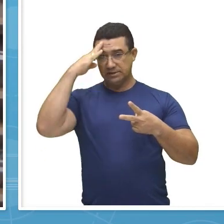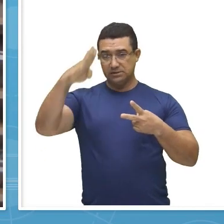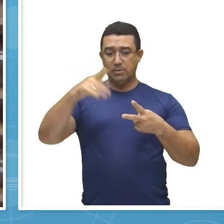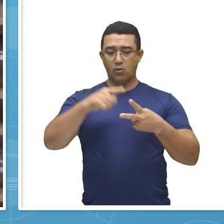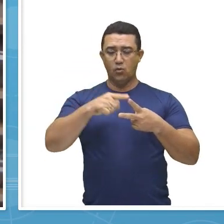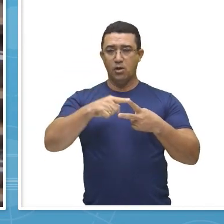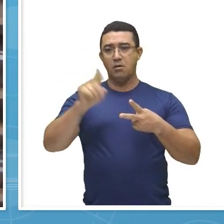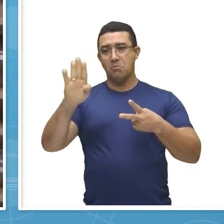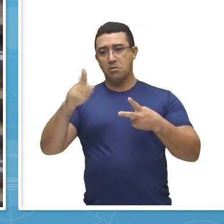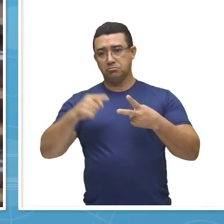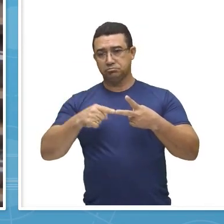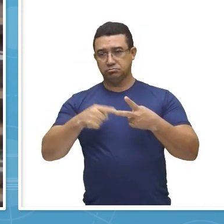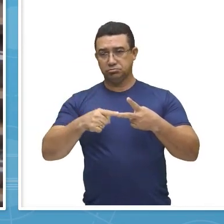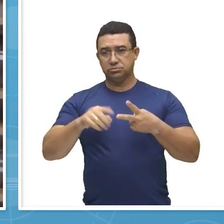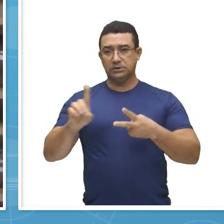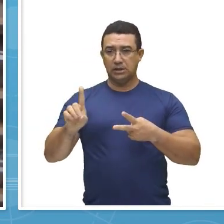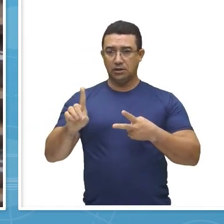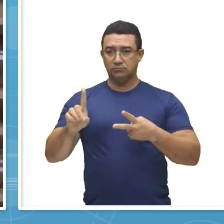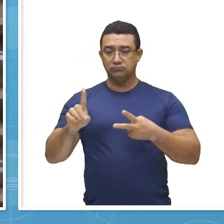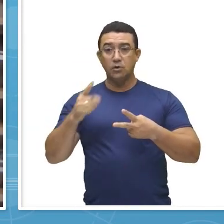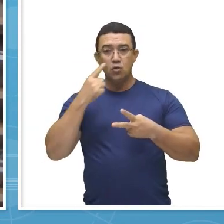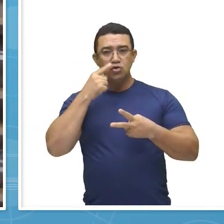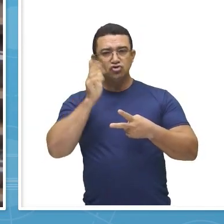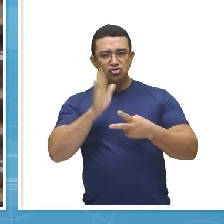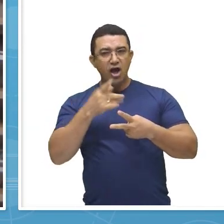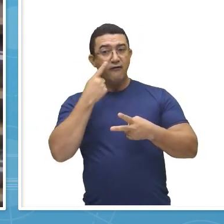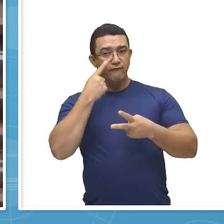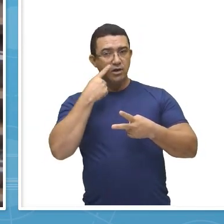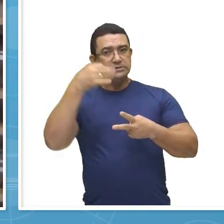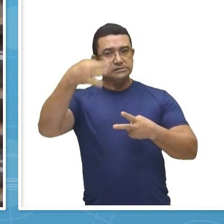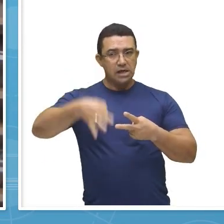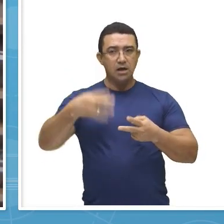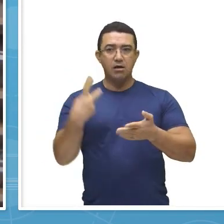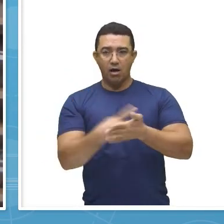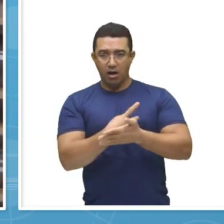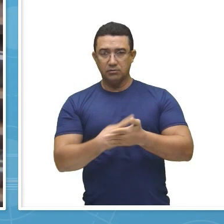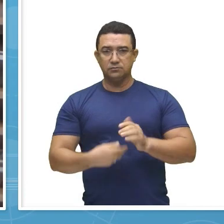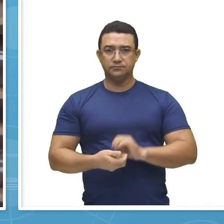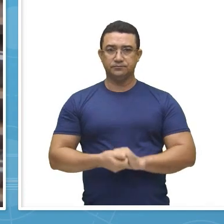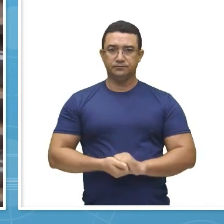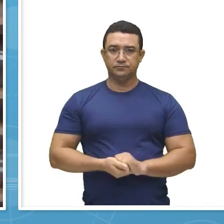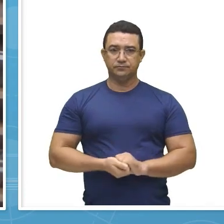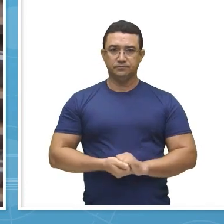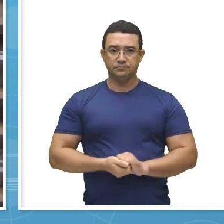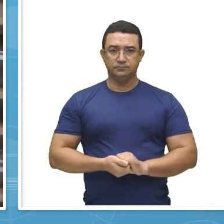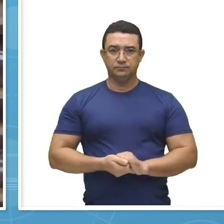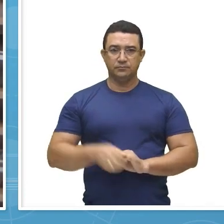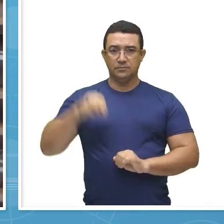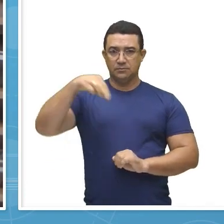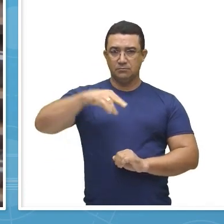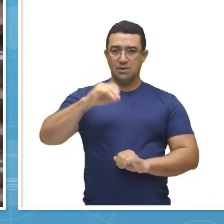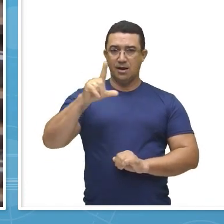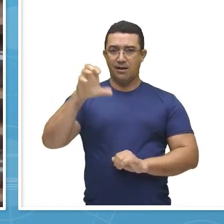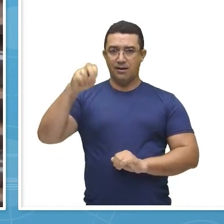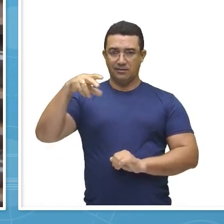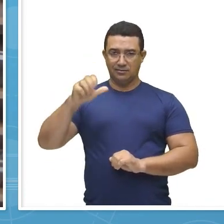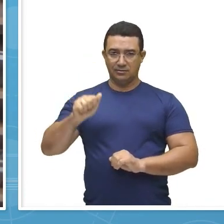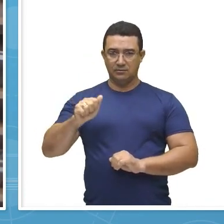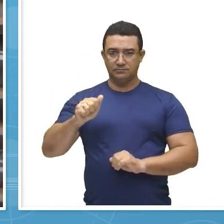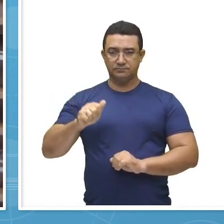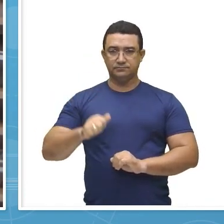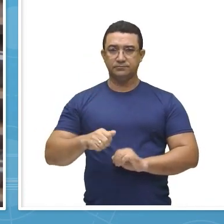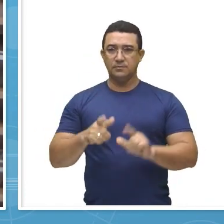letra B e a letra D. A gente vai já verificar. Temos mais alguma? Temos ali, olha, da Milena da